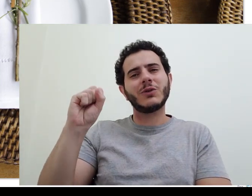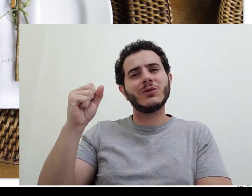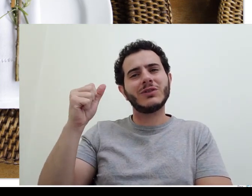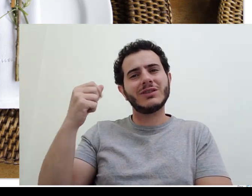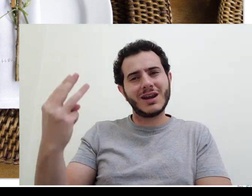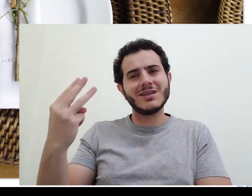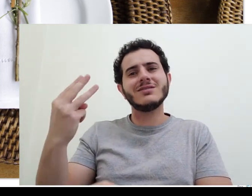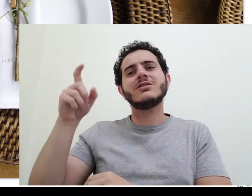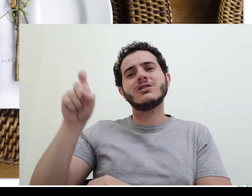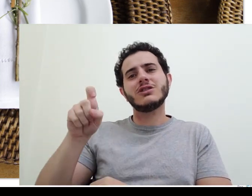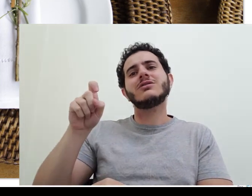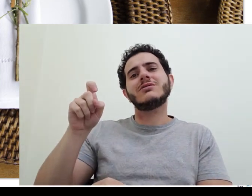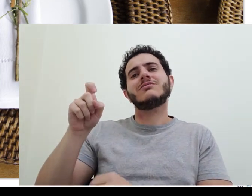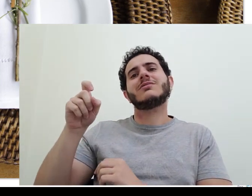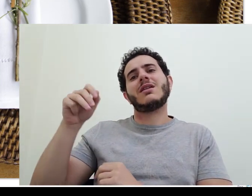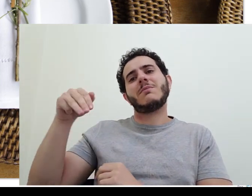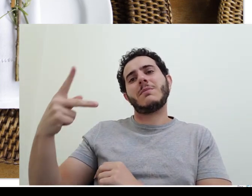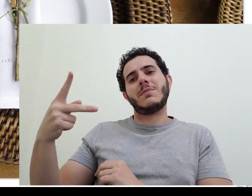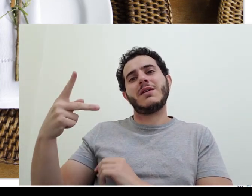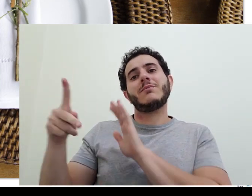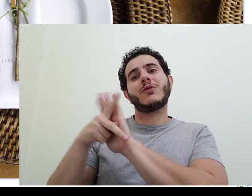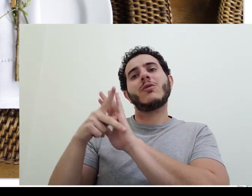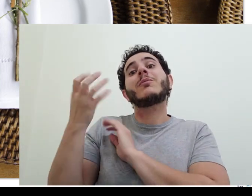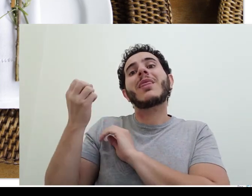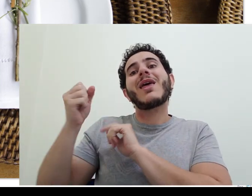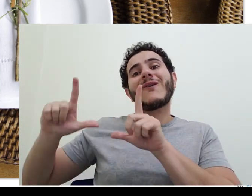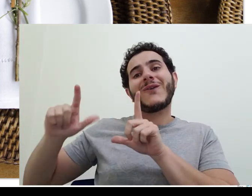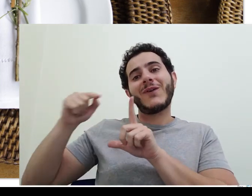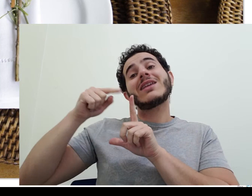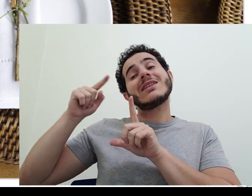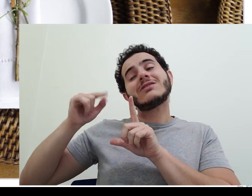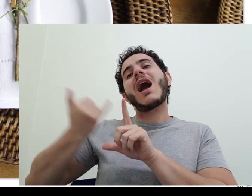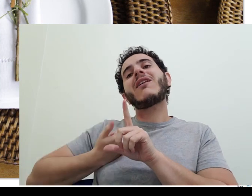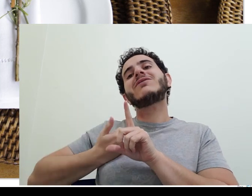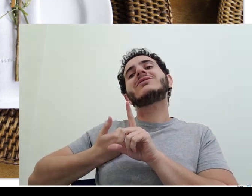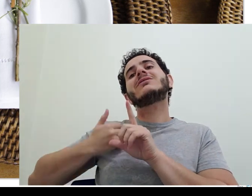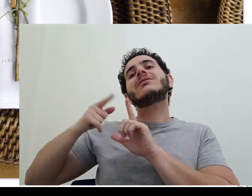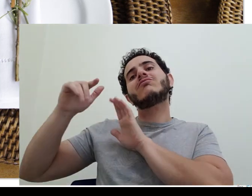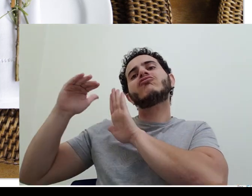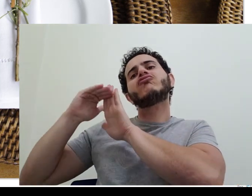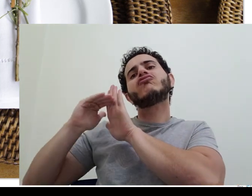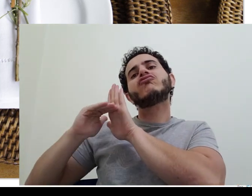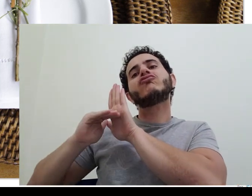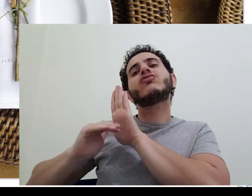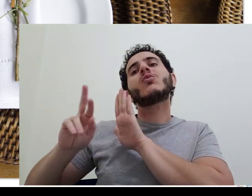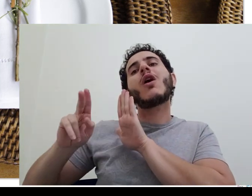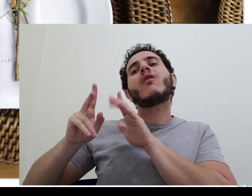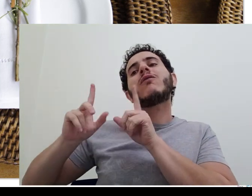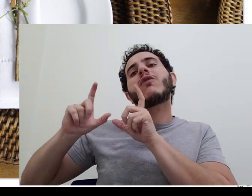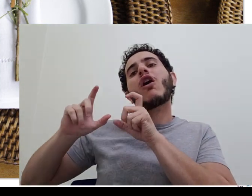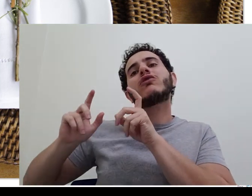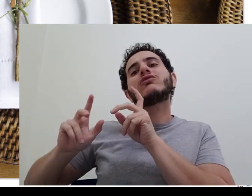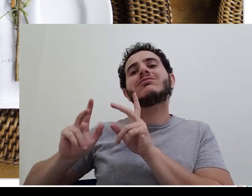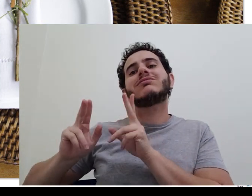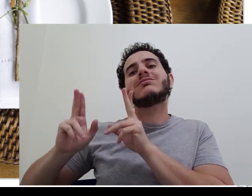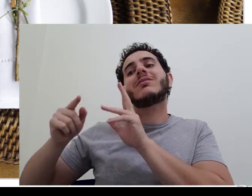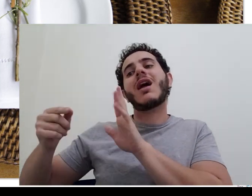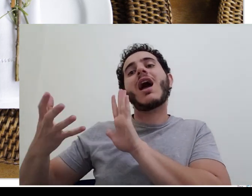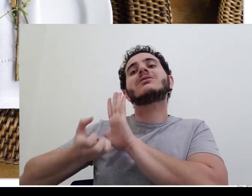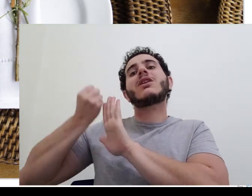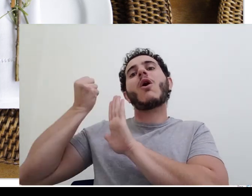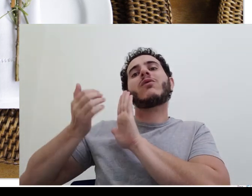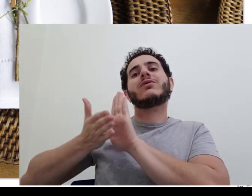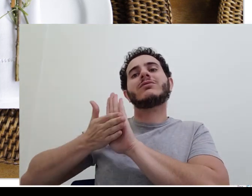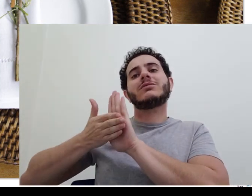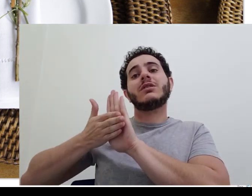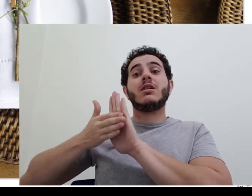arquivo XMP, ó. Essa imagem 7583, ele está salvo no 7583 XMP. Um arquivo bem levezinho, ó,